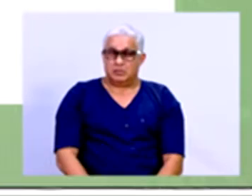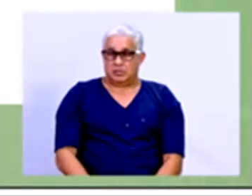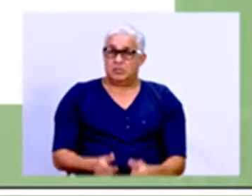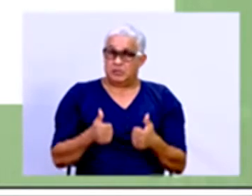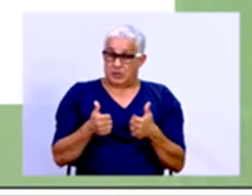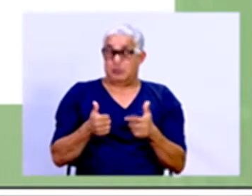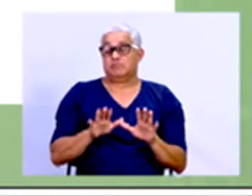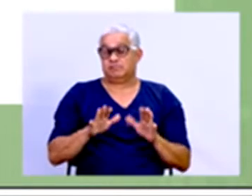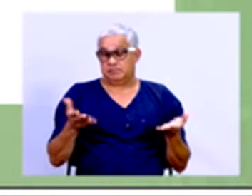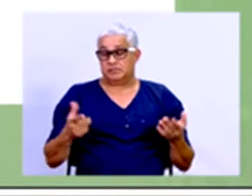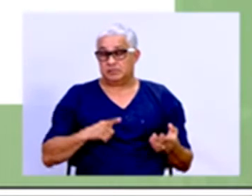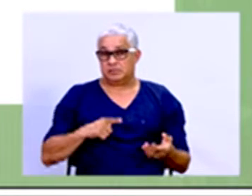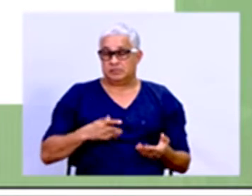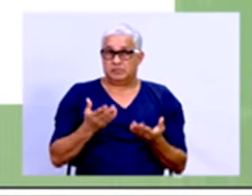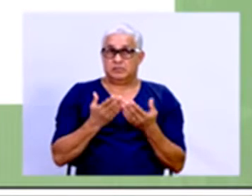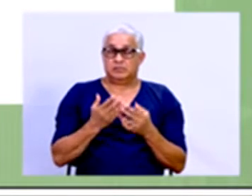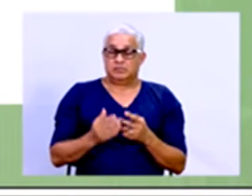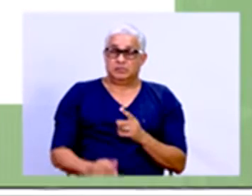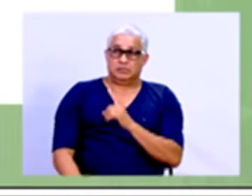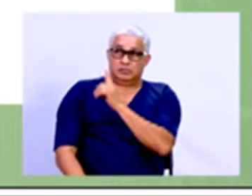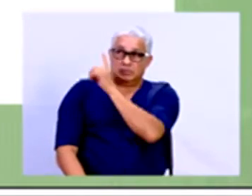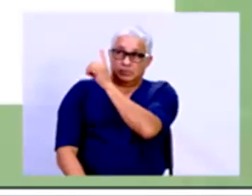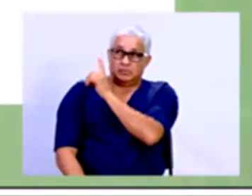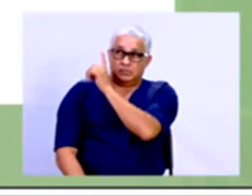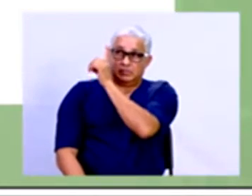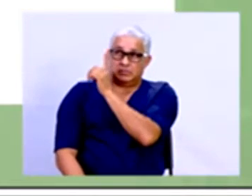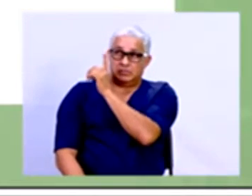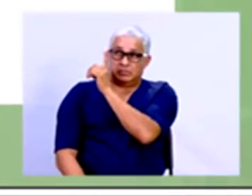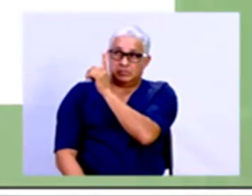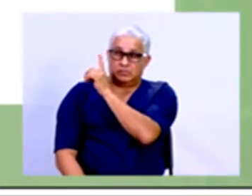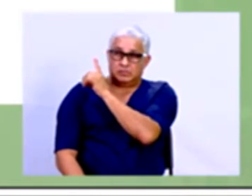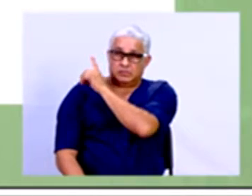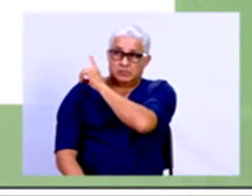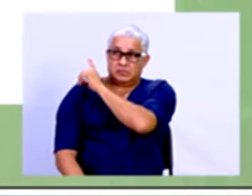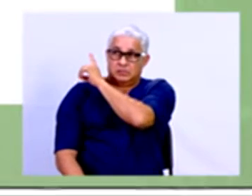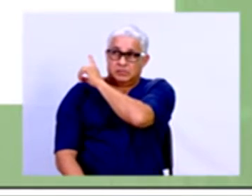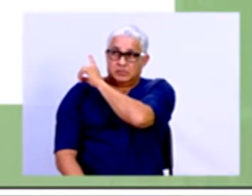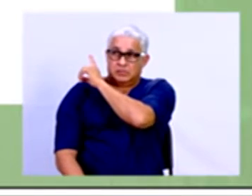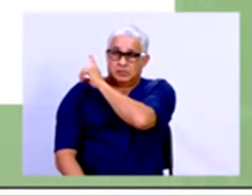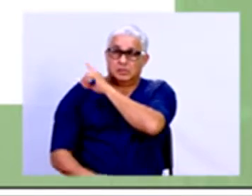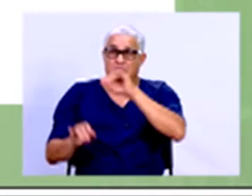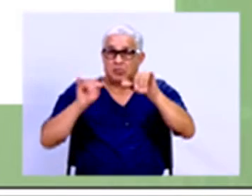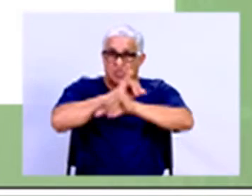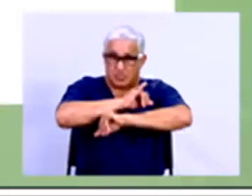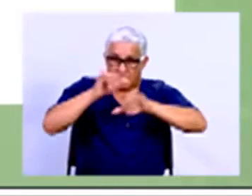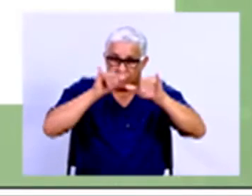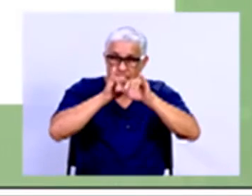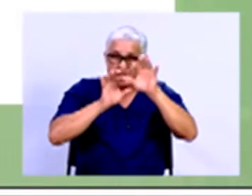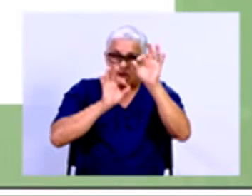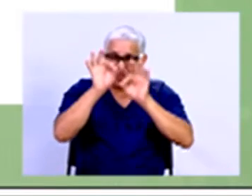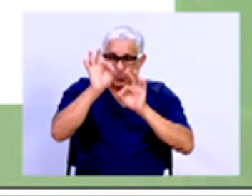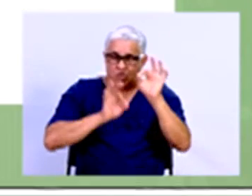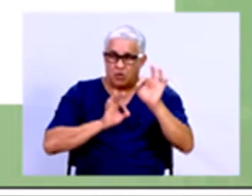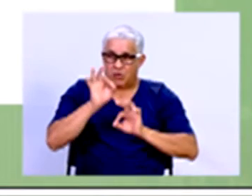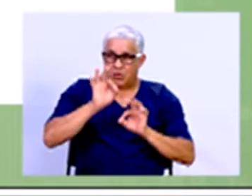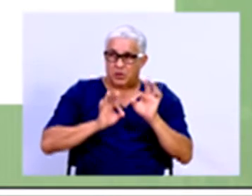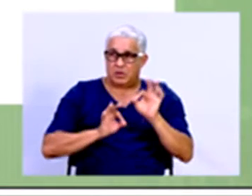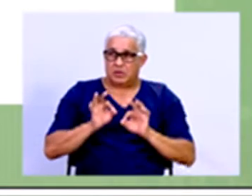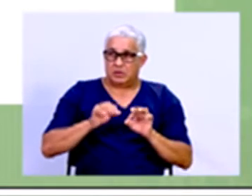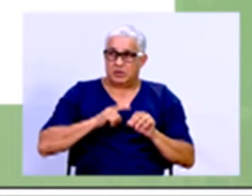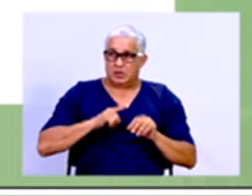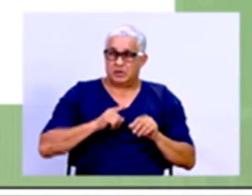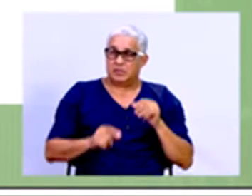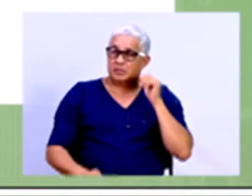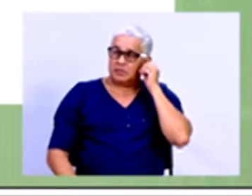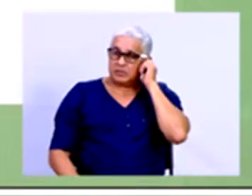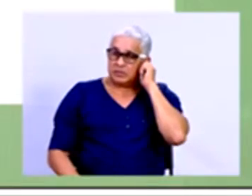nós temos aqui a informação a ser tratada, a ser filtrada. Percebam que quando a gente trata